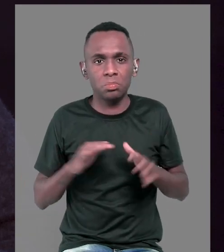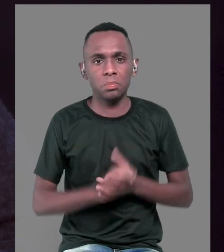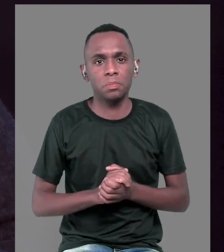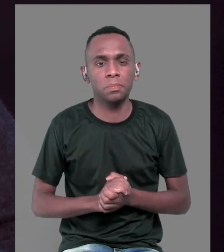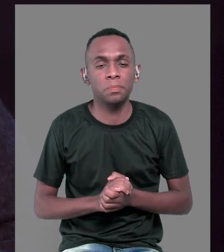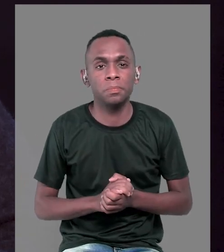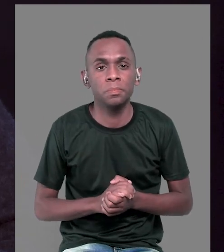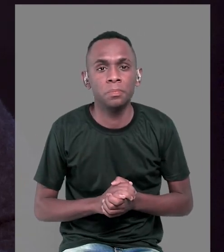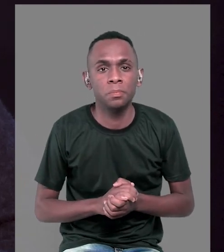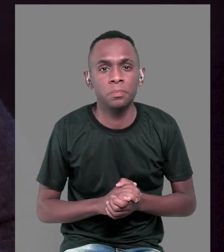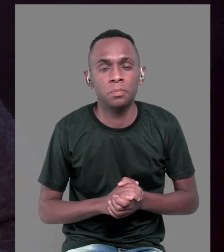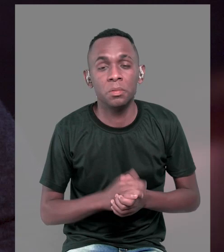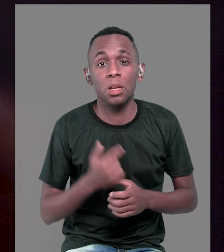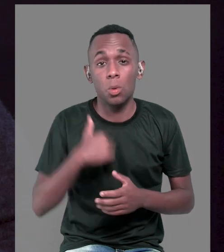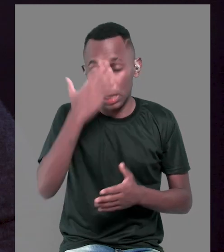Considero um alerta